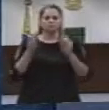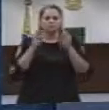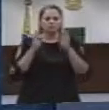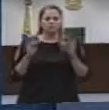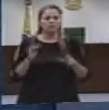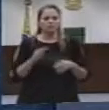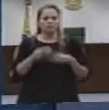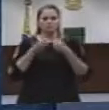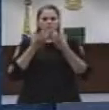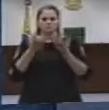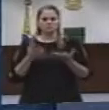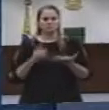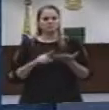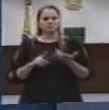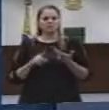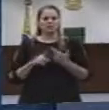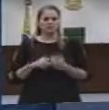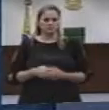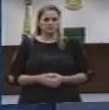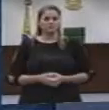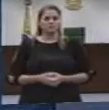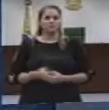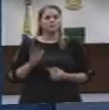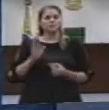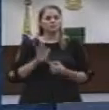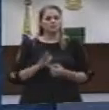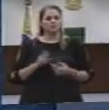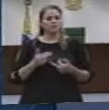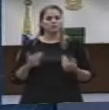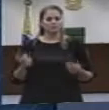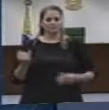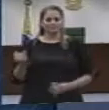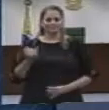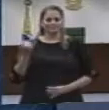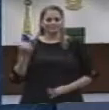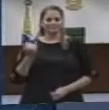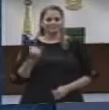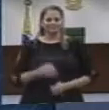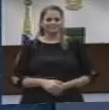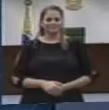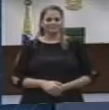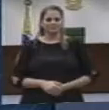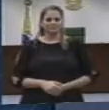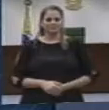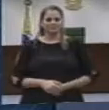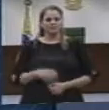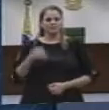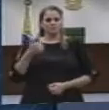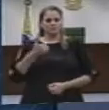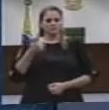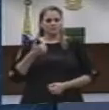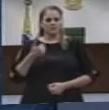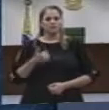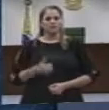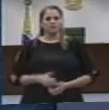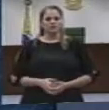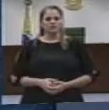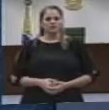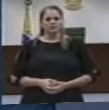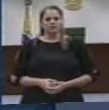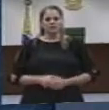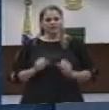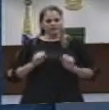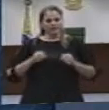eles mostram algumas questões fundamentais primeiro a defesa necessária da